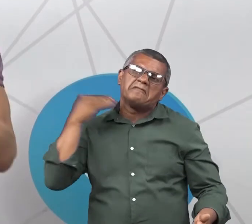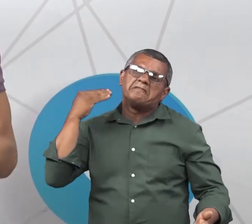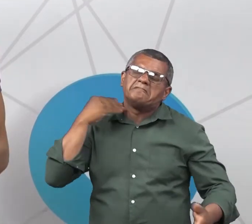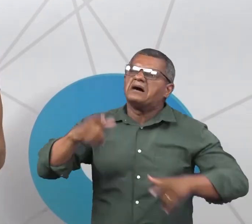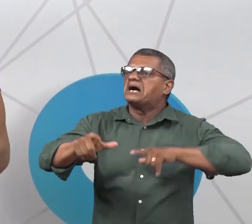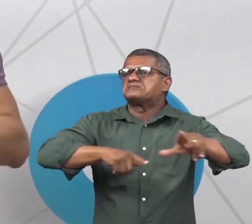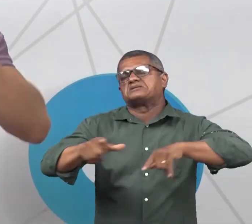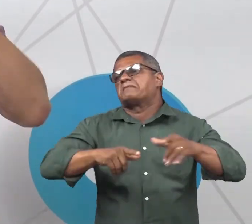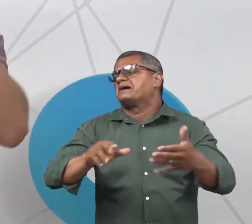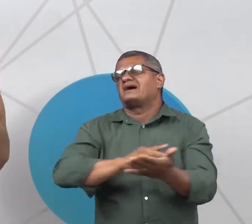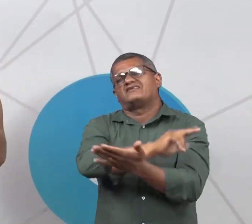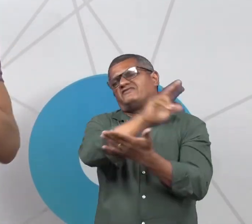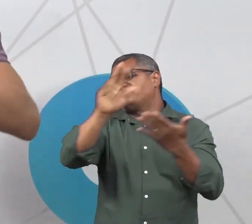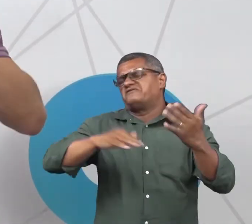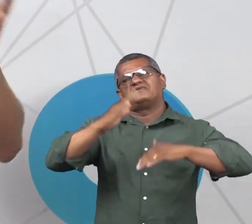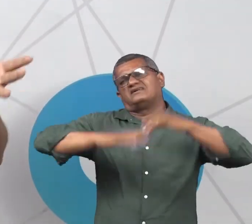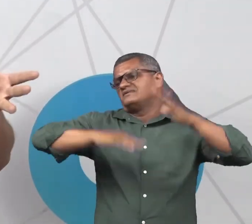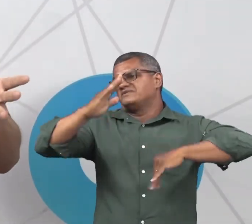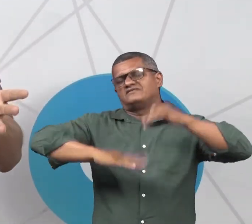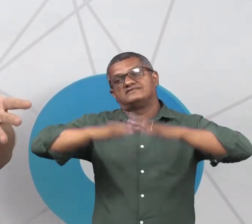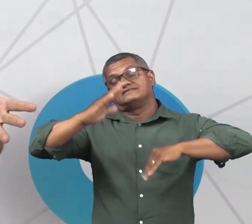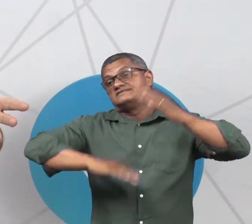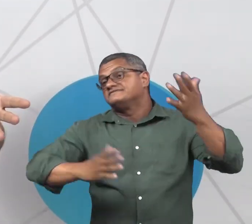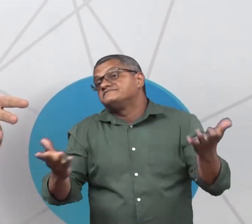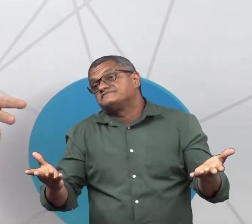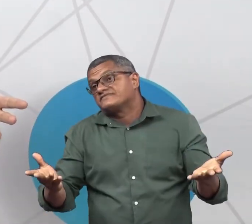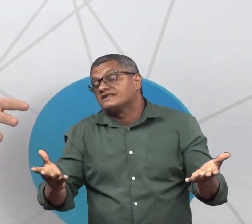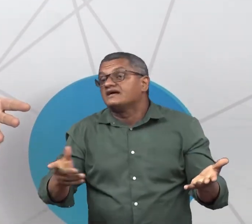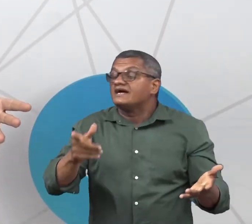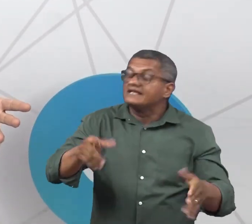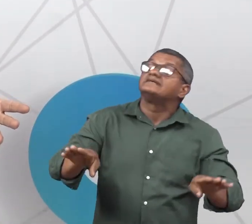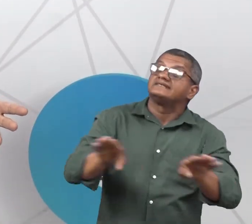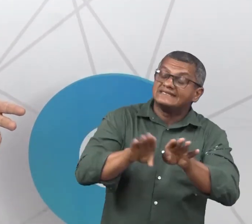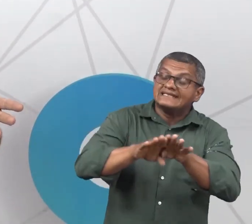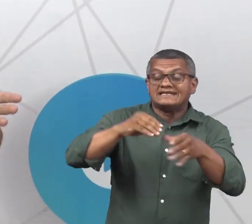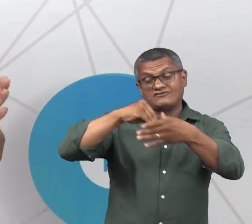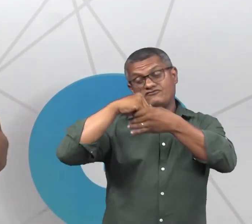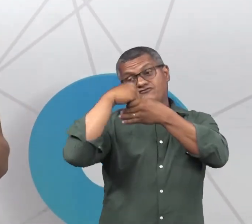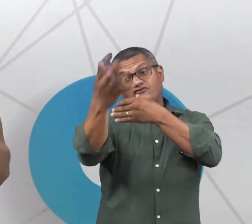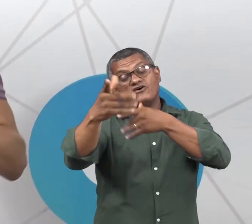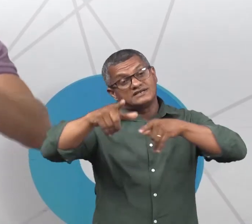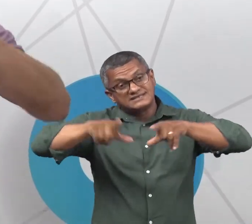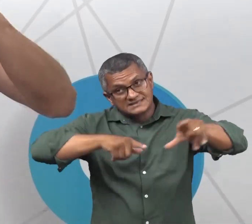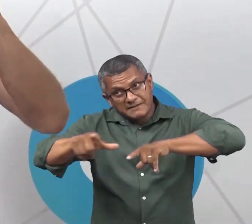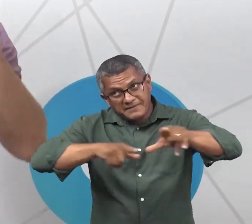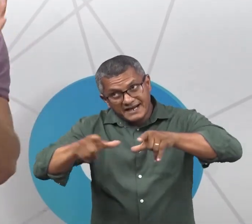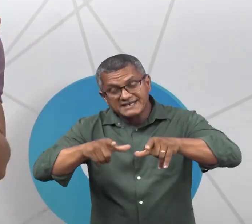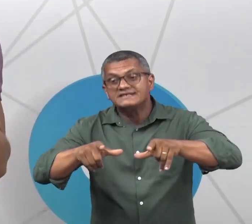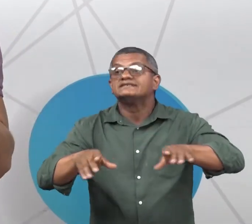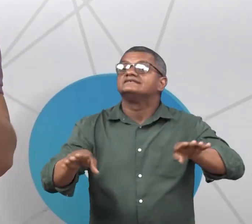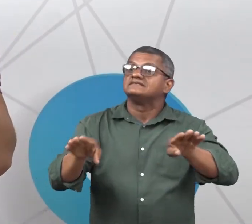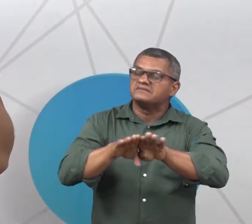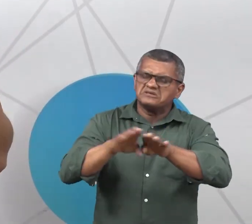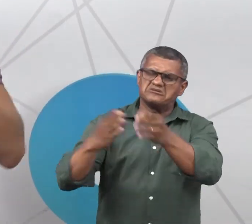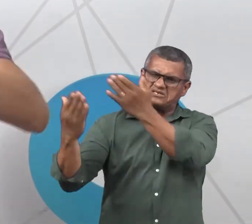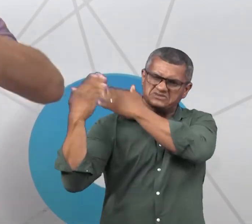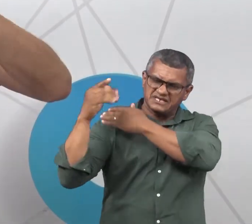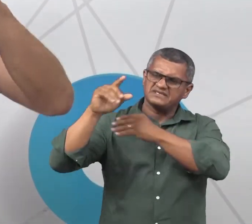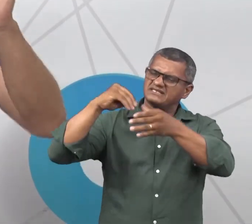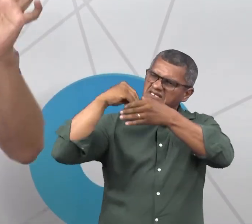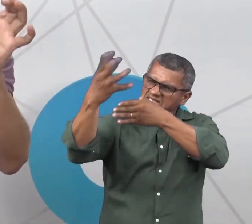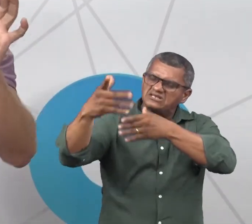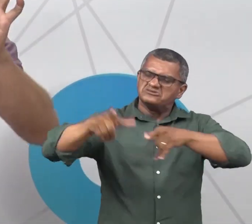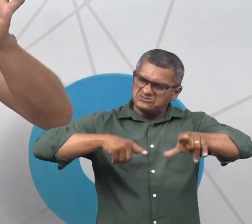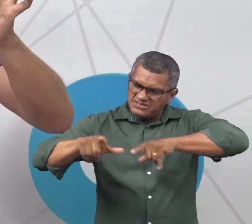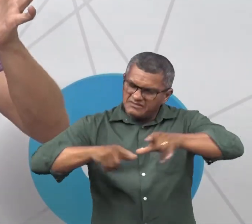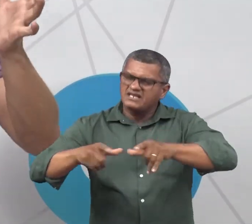contadora, administradora, bancária, dentre outras profissões que nós podemos aqui mencionar. Ela cumpre com a jornada de trabalho, com todas